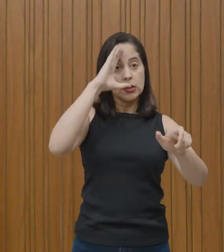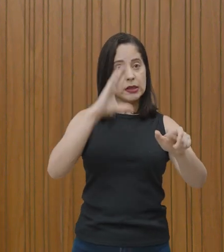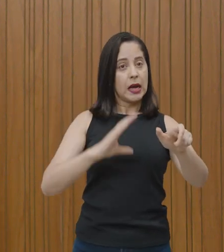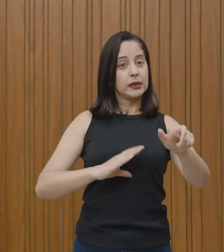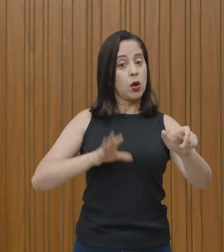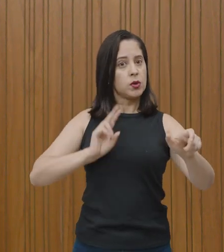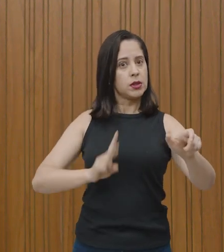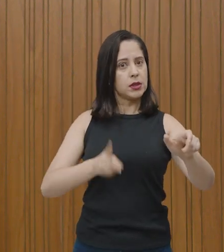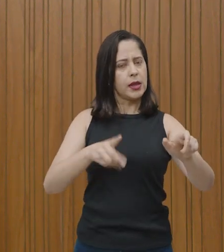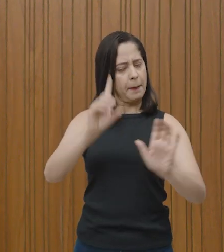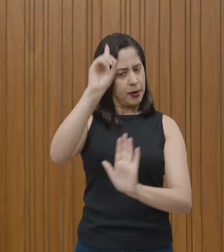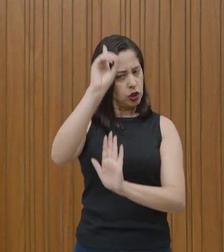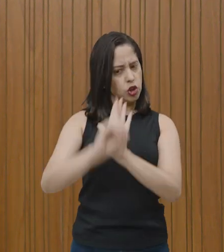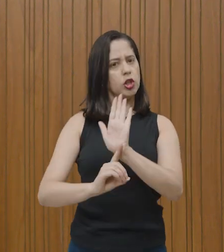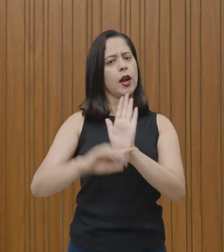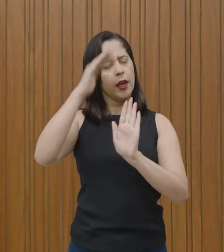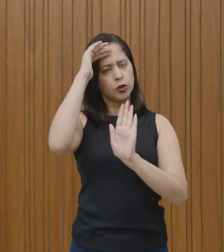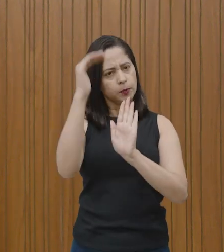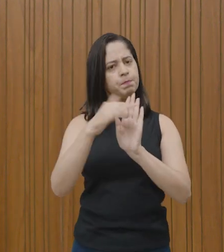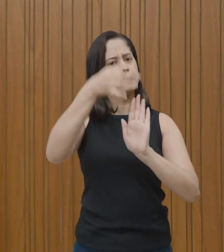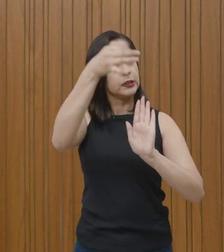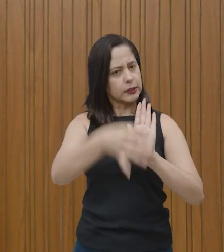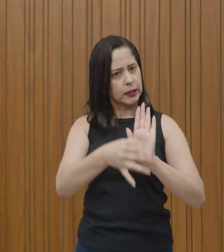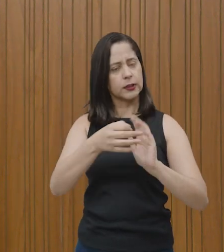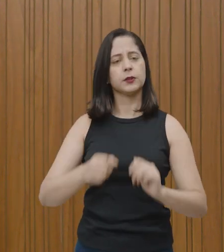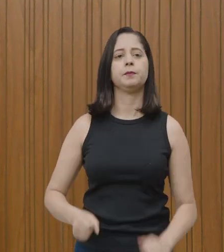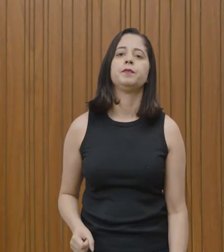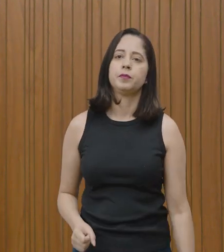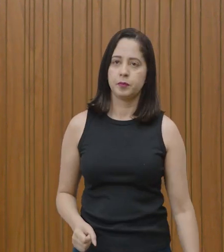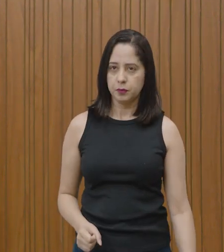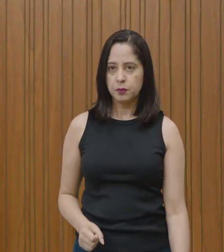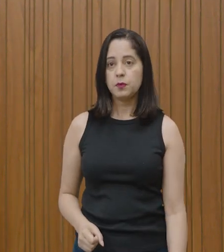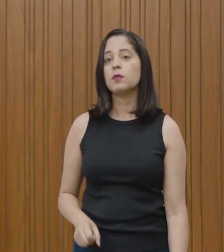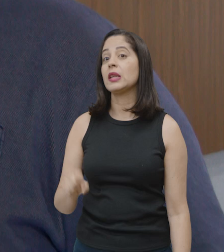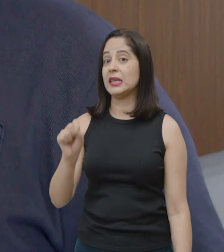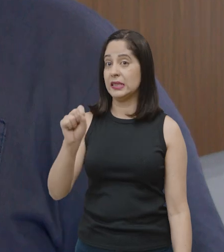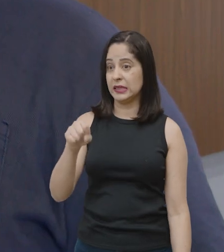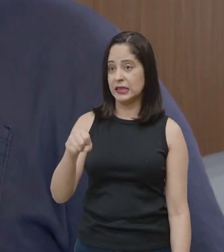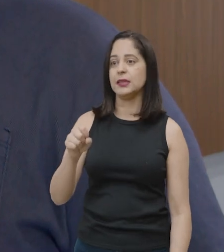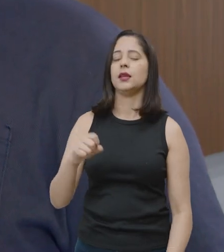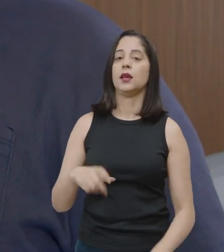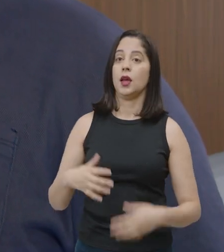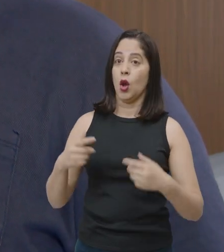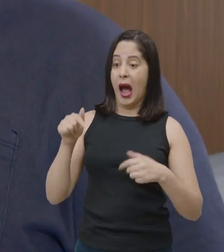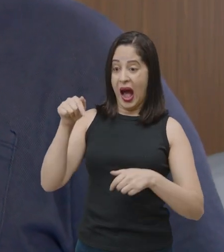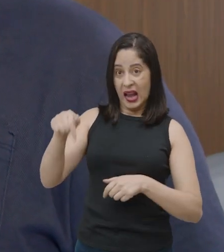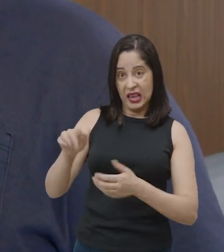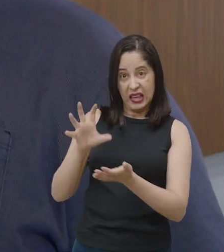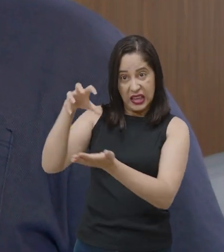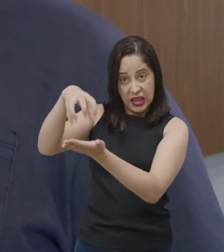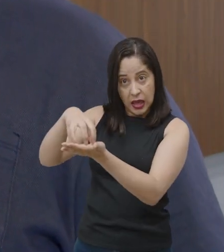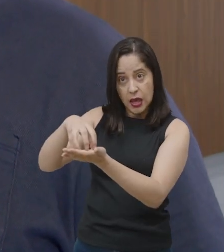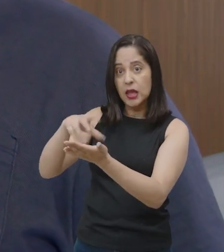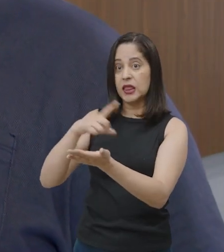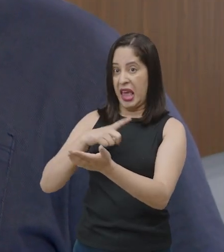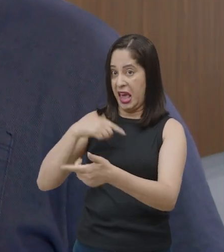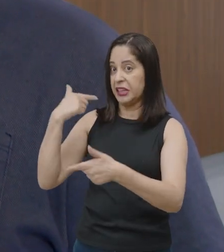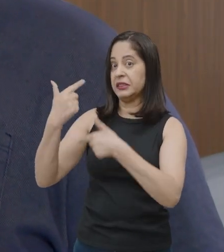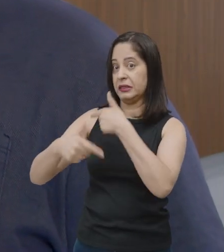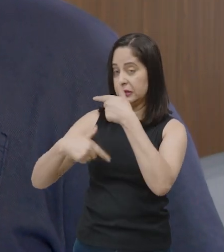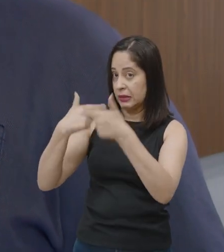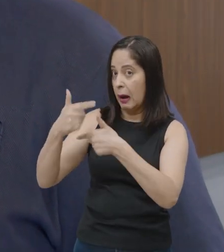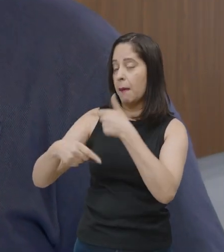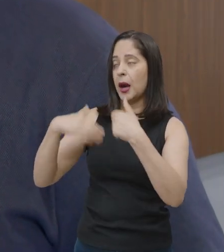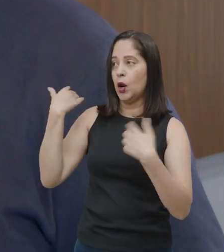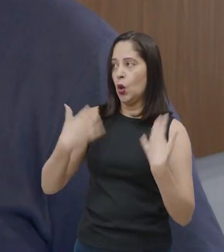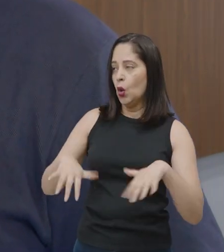possam sempre estar tendo o que é de direito deles, que é a qualidade no serviço. Nós recebemos bastante demanda via e-mail do